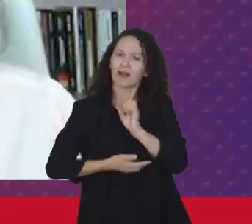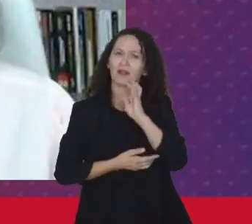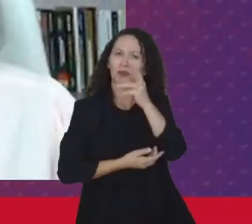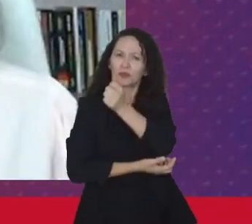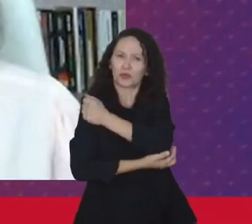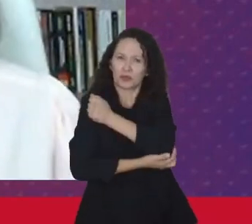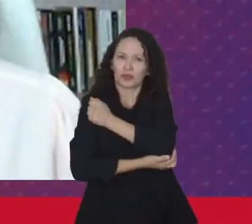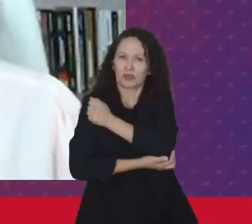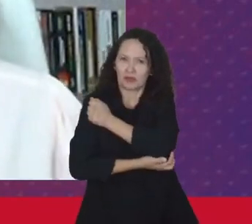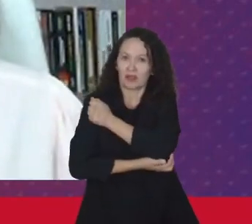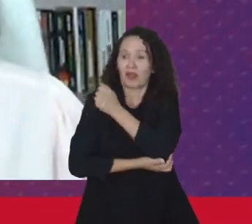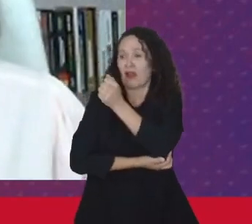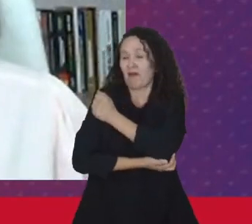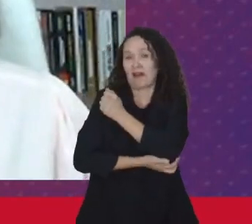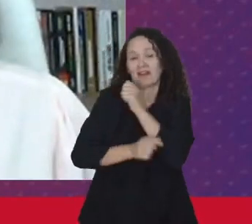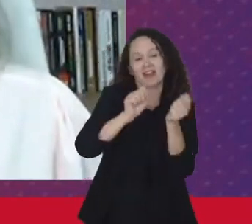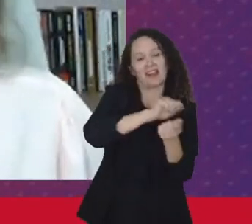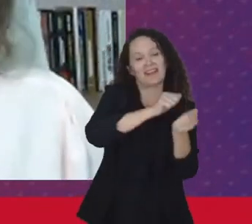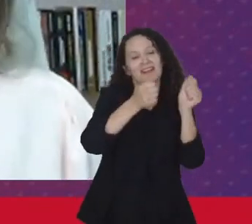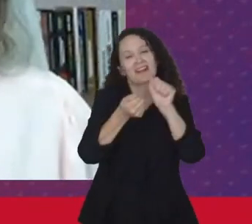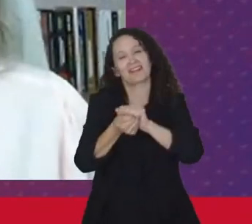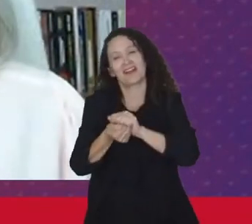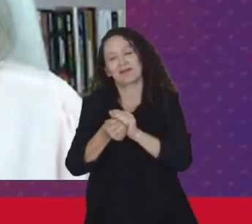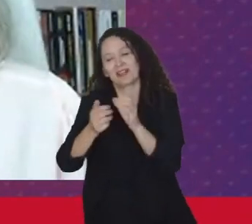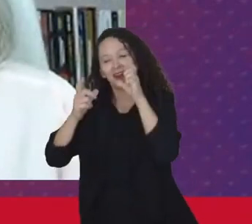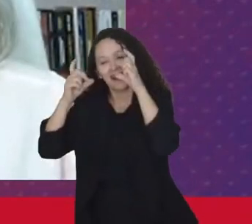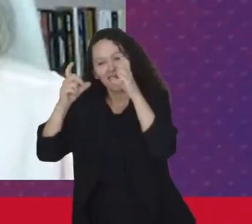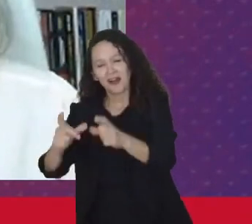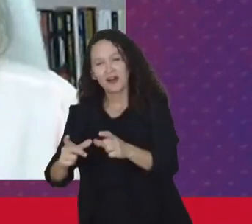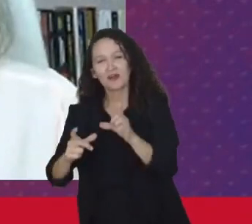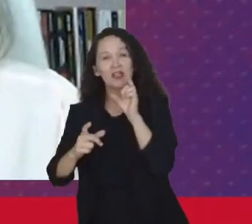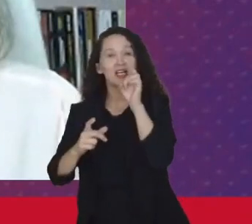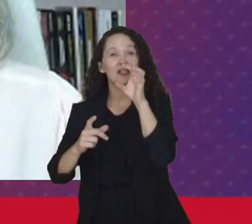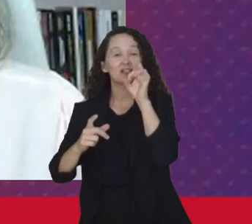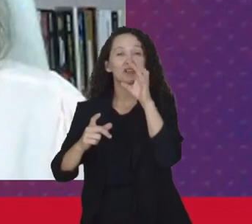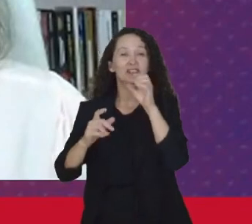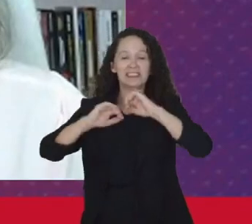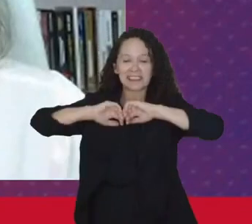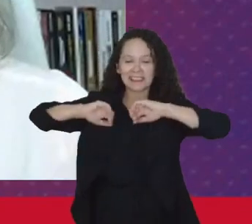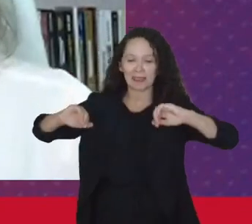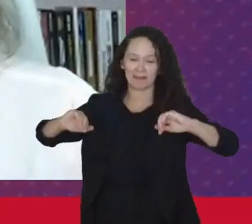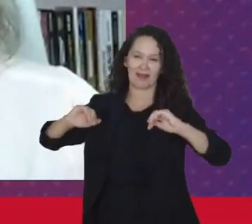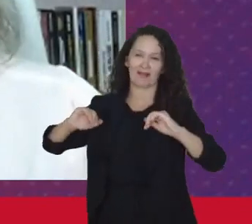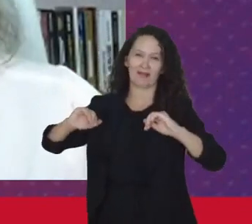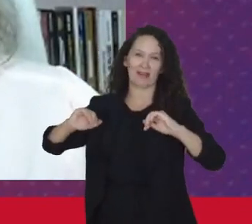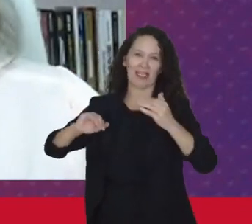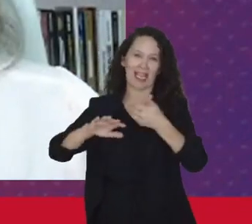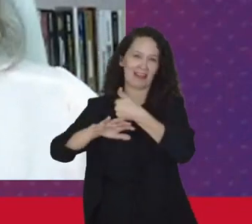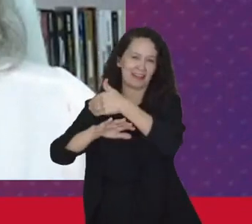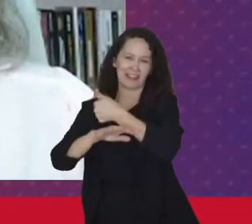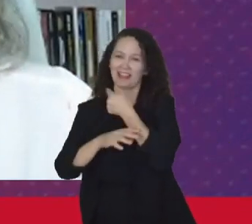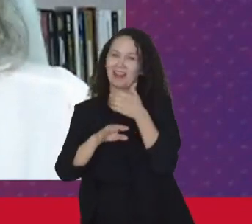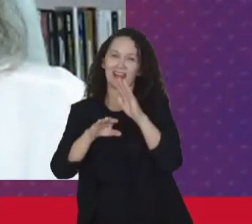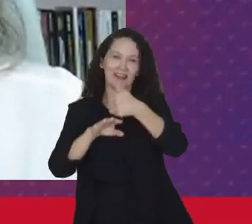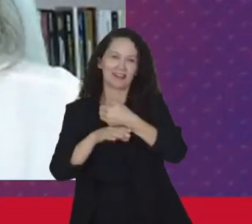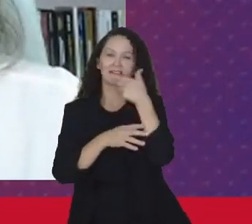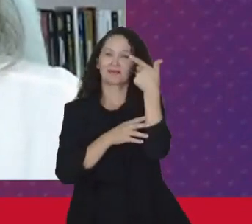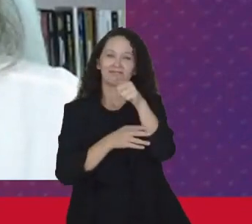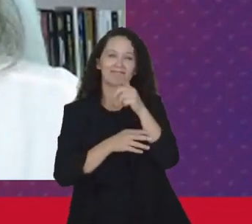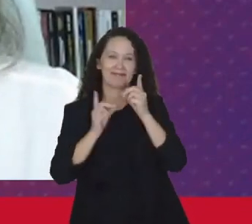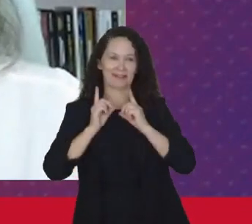tinham que se adaptar a um ambiente restritivo e excludente. Outro